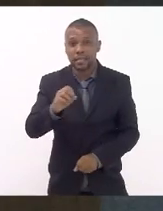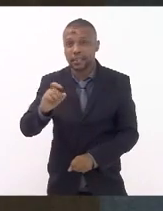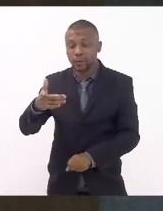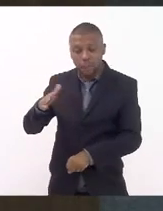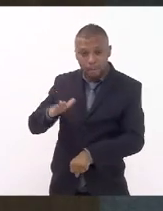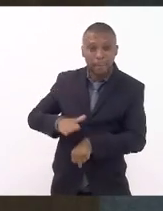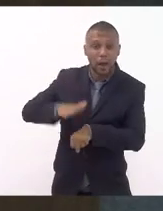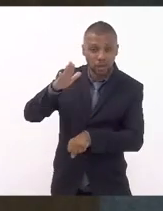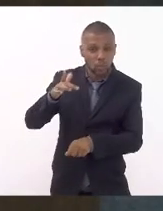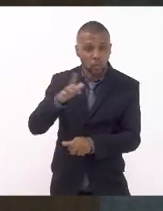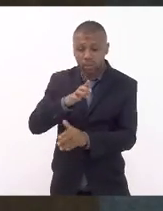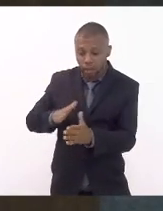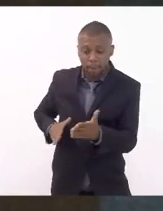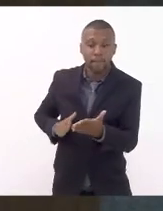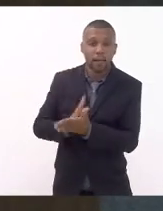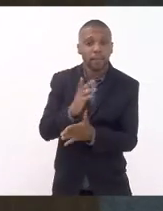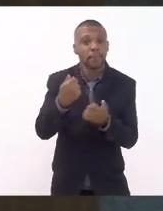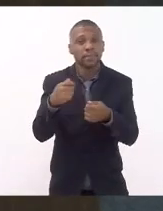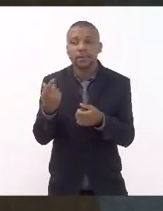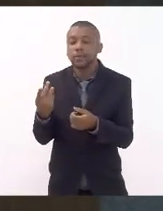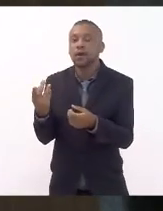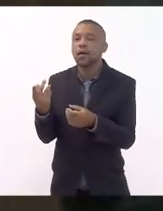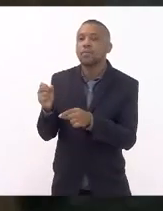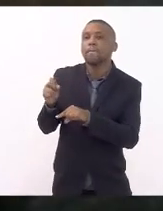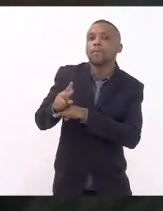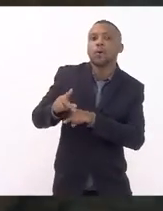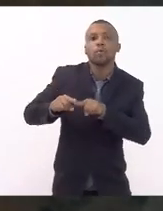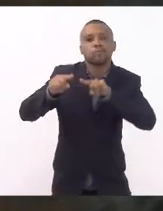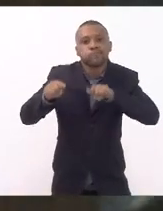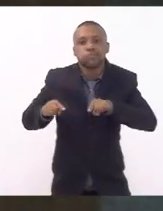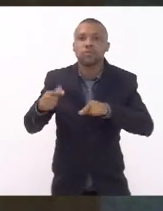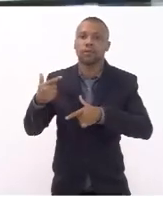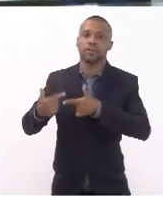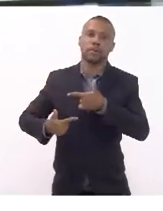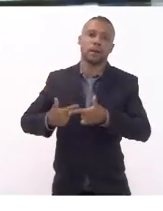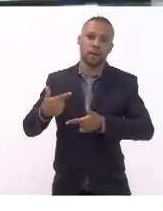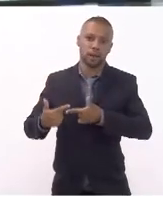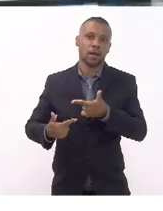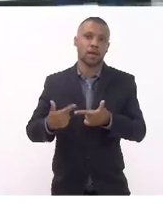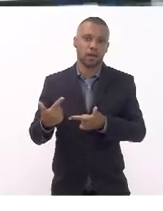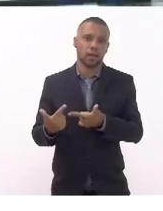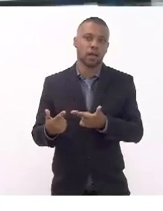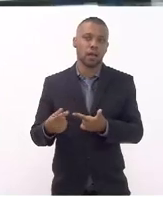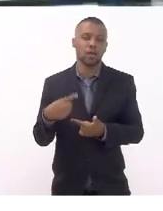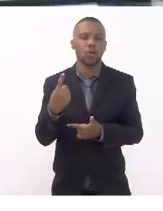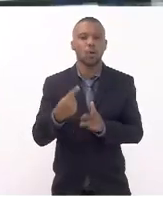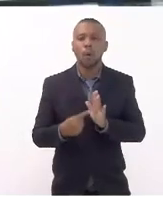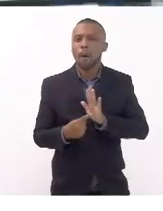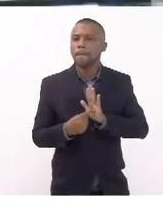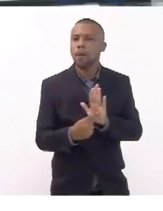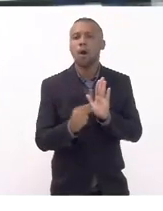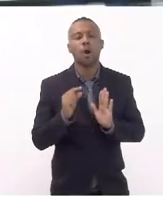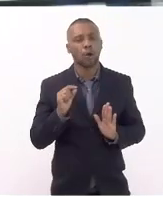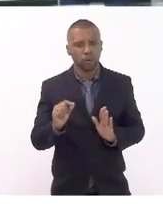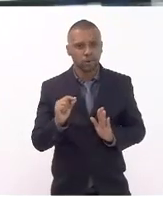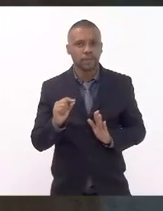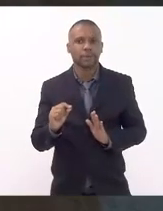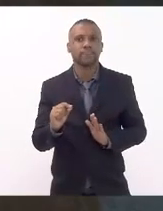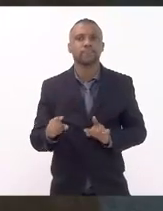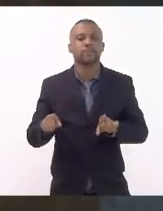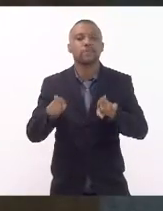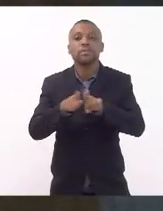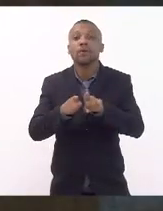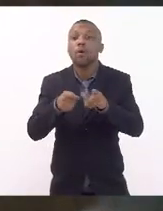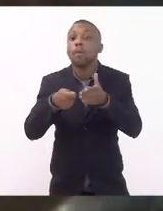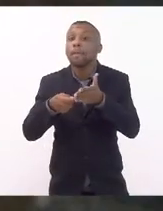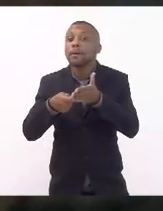precisam, né, entrar no sistema, trabalhar. E eu trago aqui, presidente, também uma